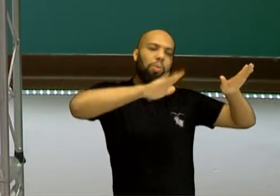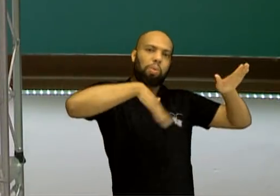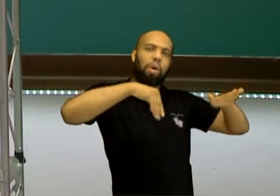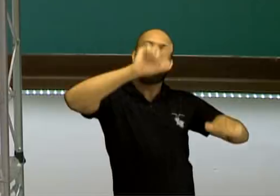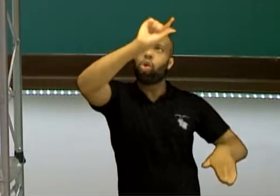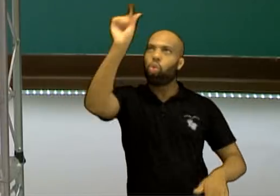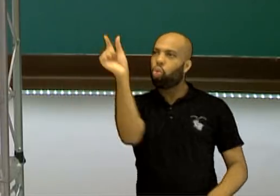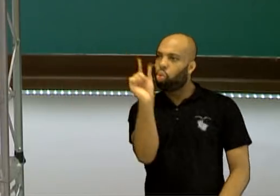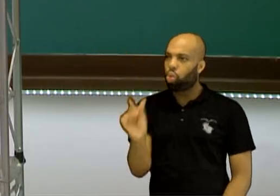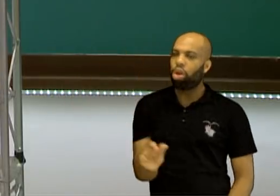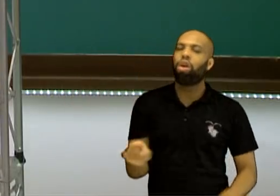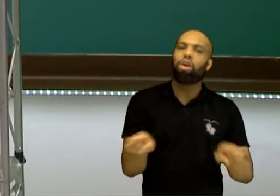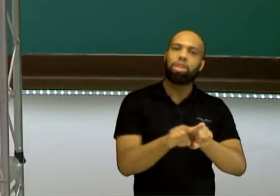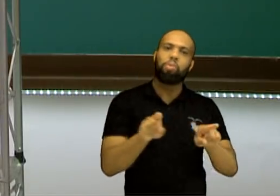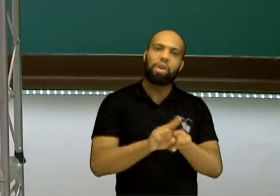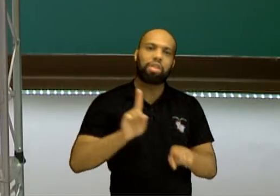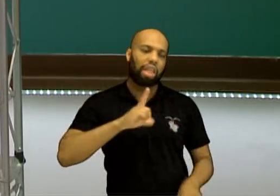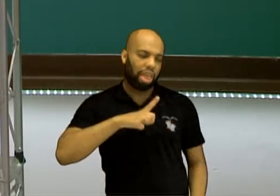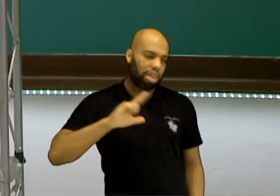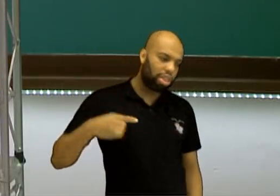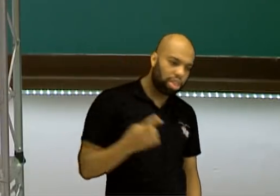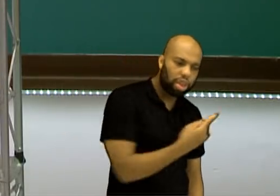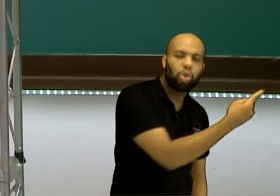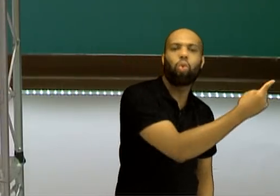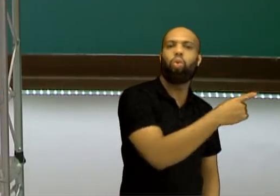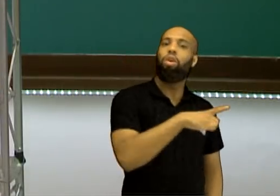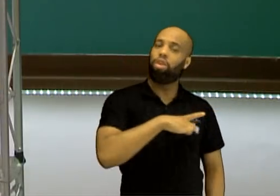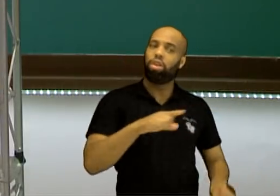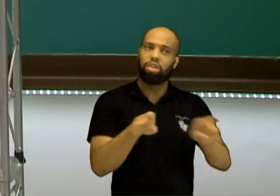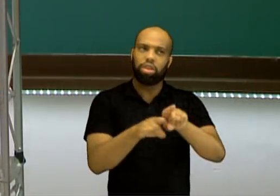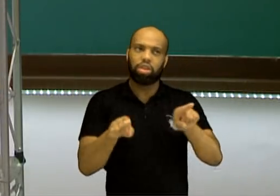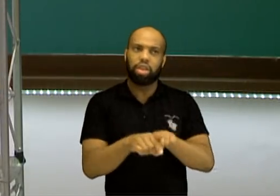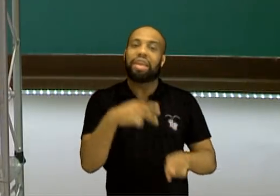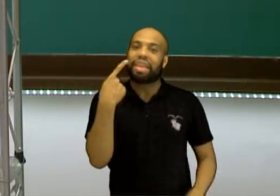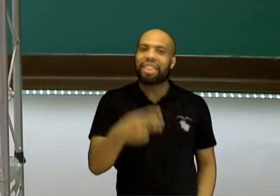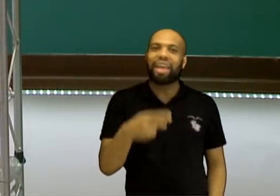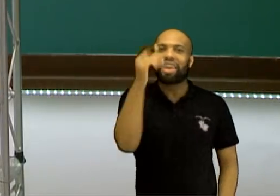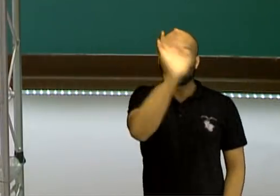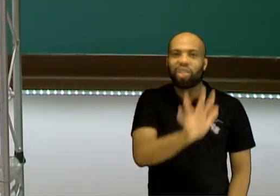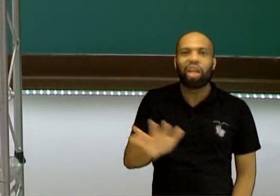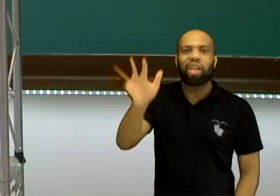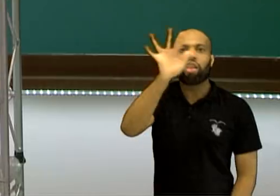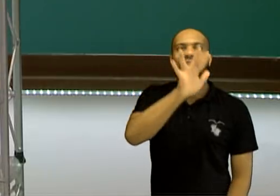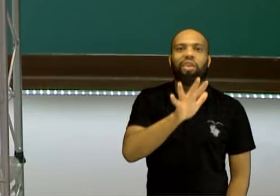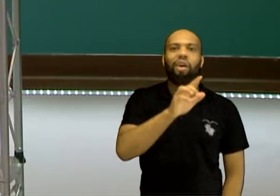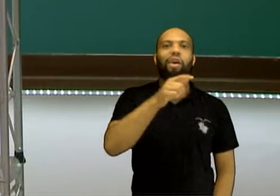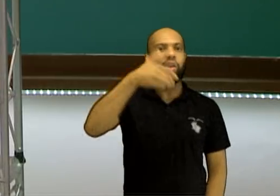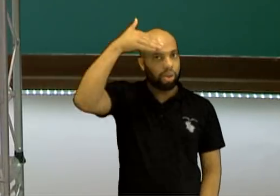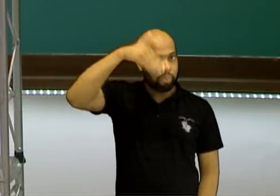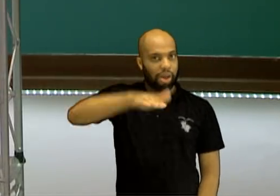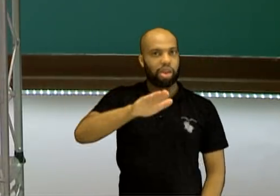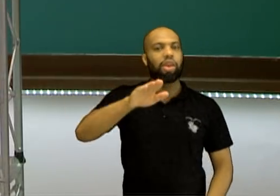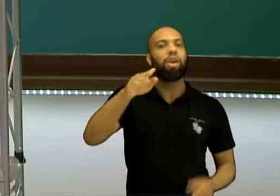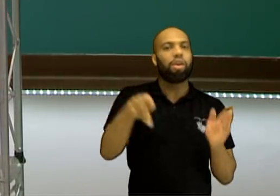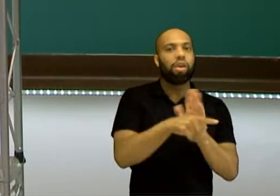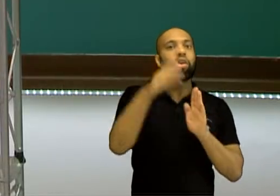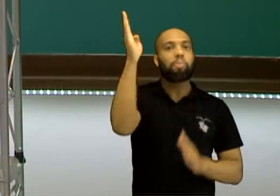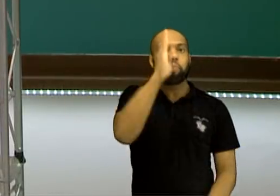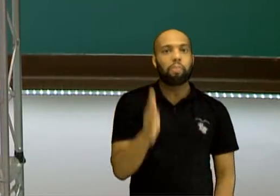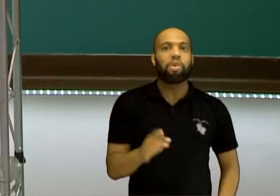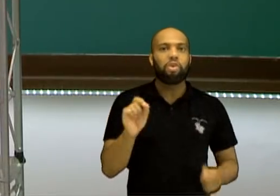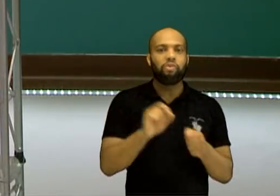adentra-se o interior do território. Nosso território, feito isso, né, já caracterizado como uma república do Brasil, foram